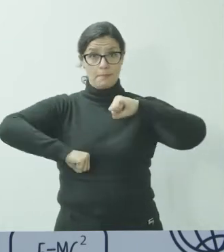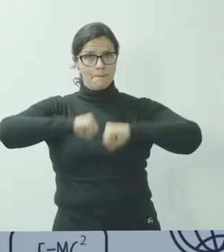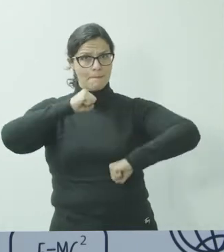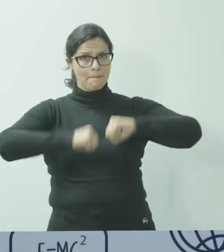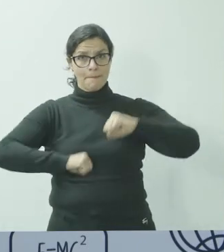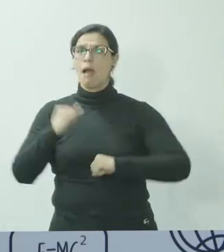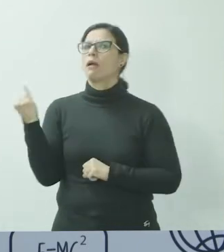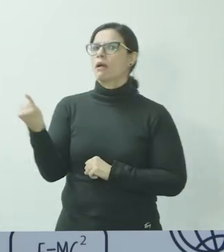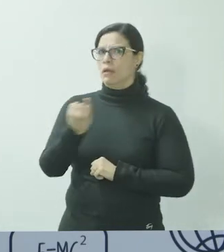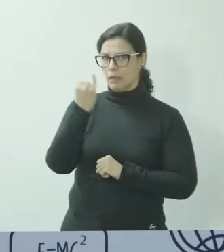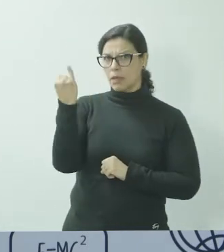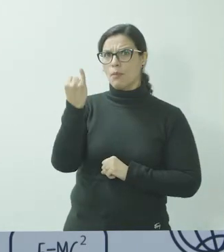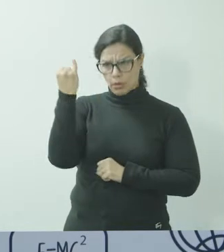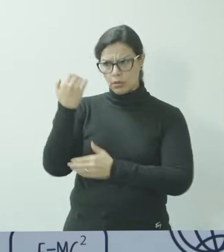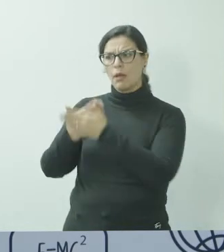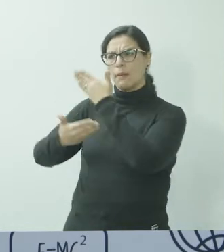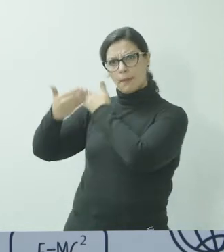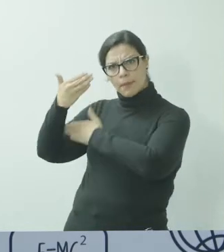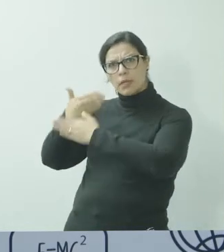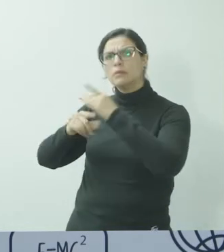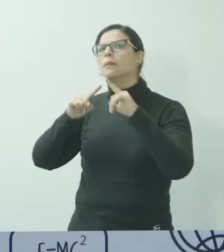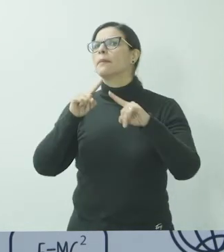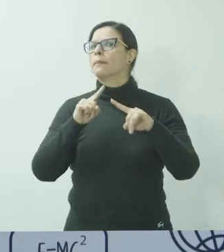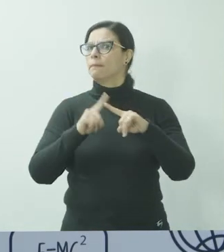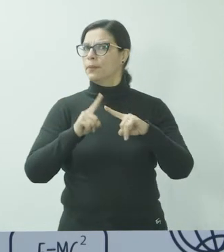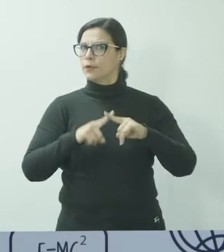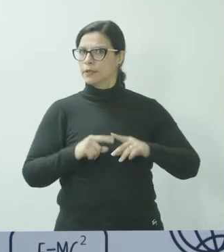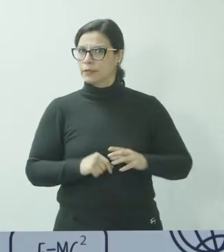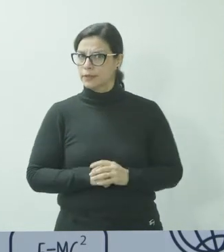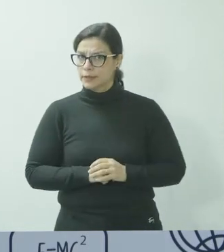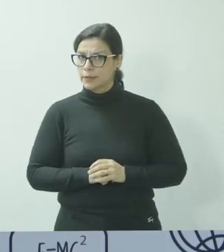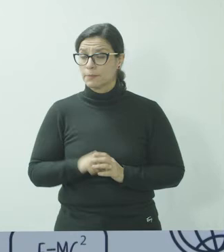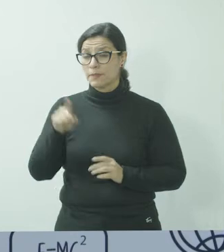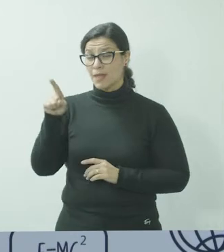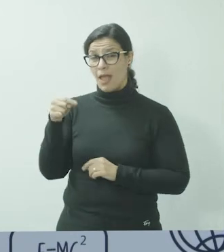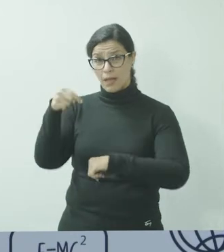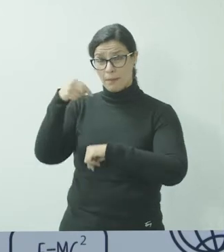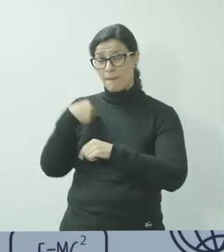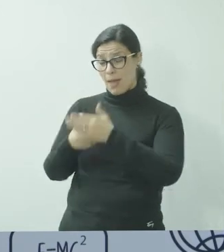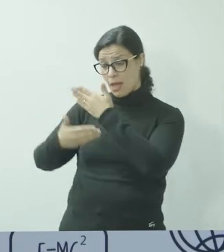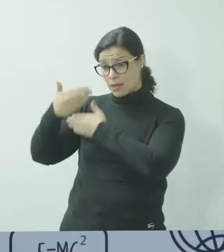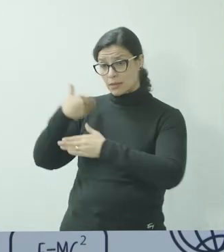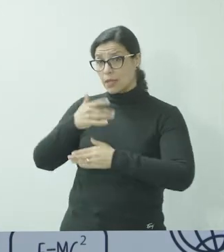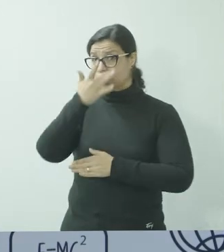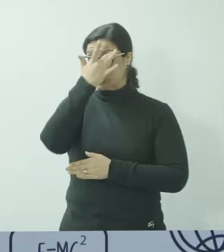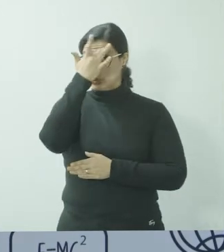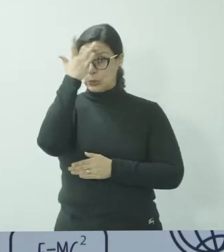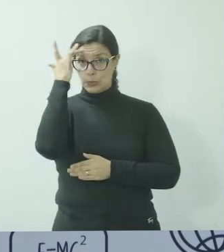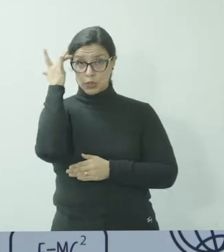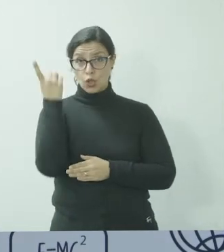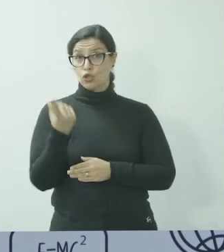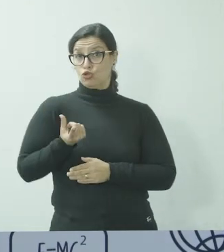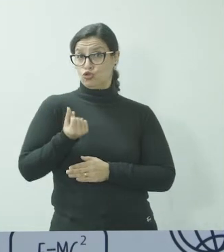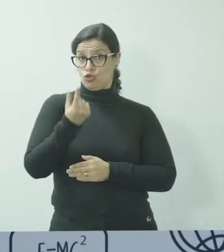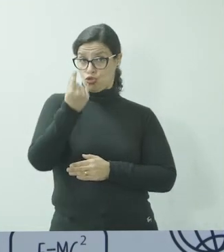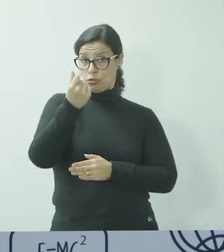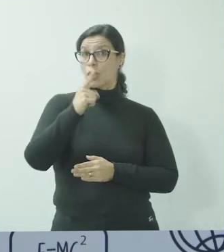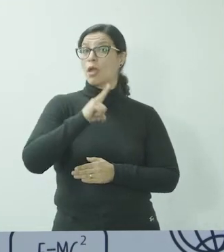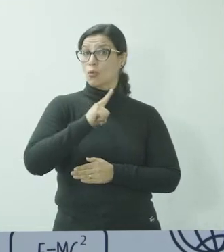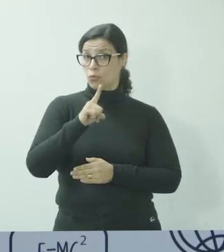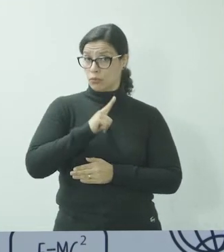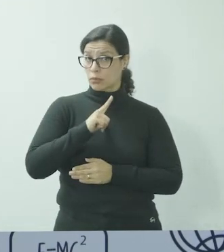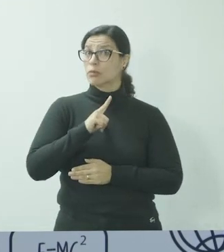muito importante naquela época por e naquele tempo apenas pessoas que financeiramente tinham